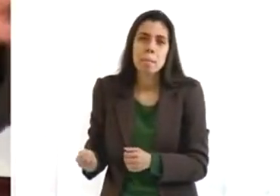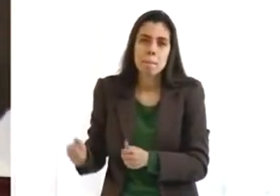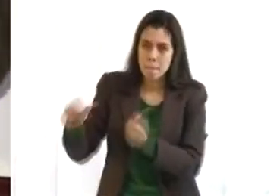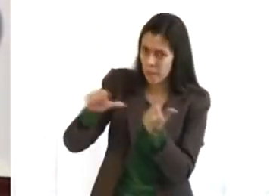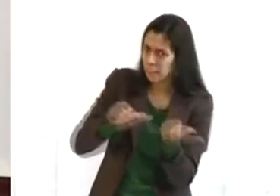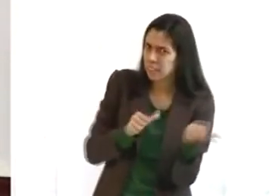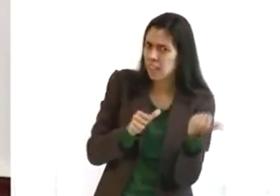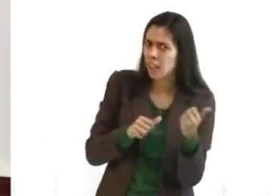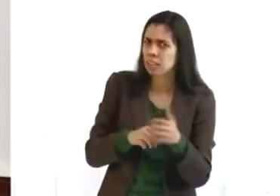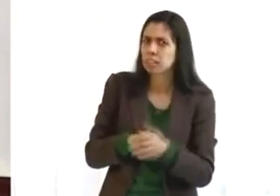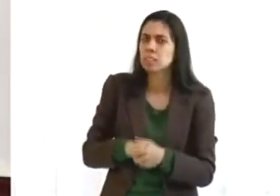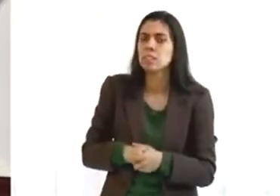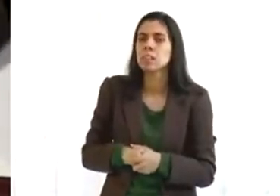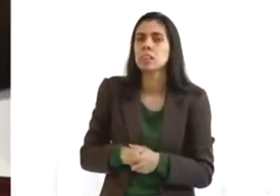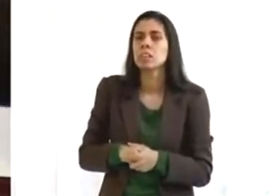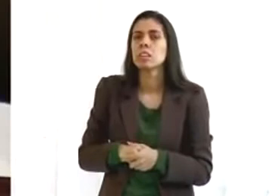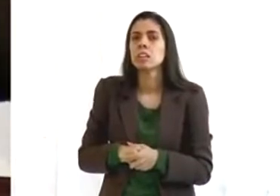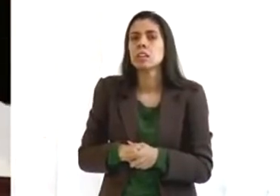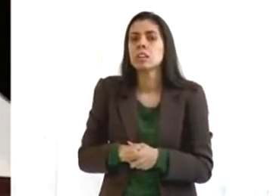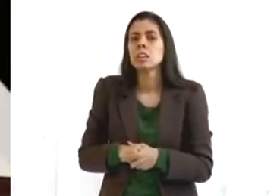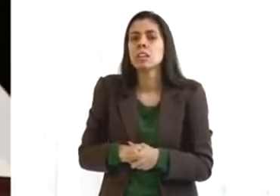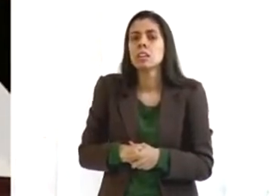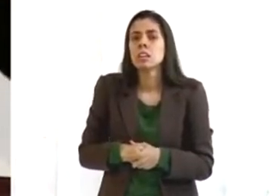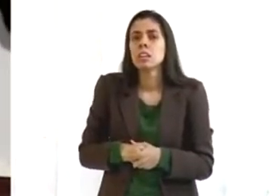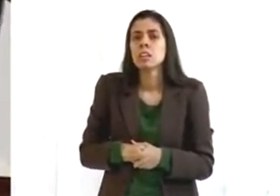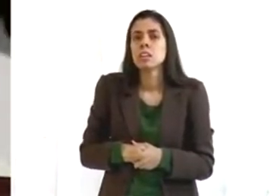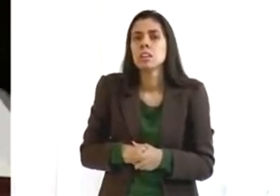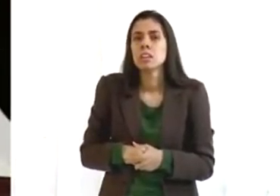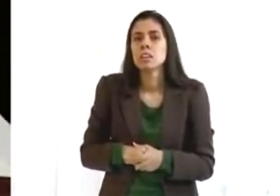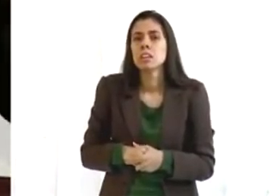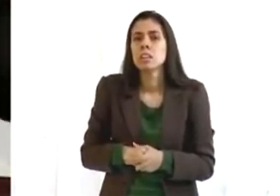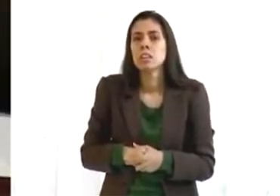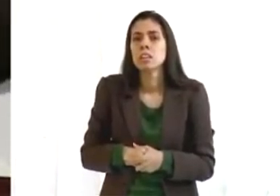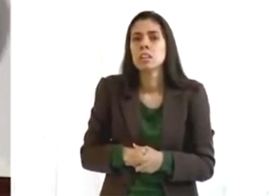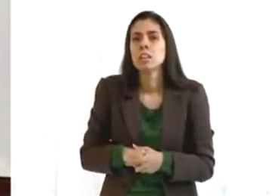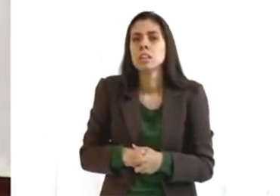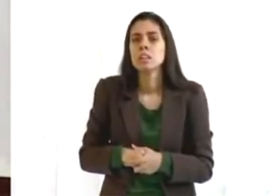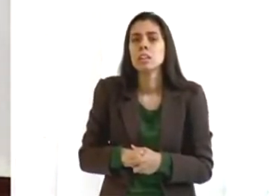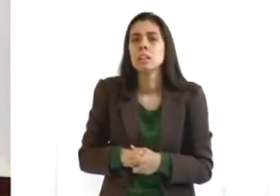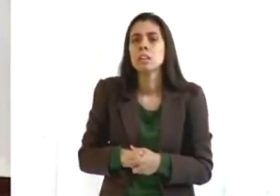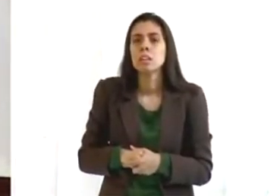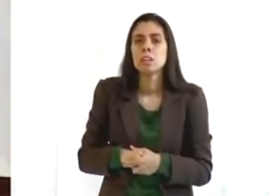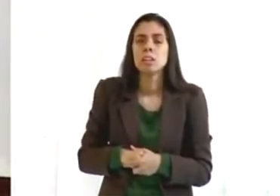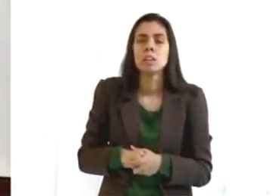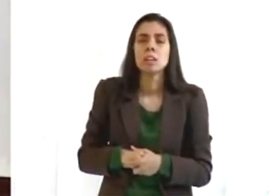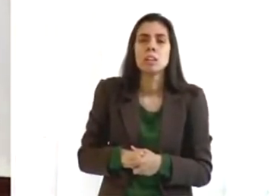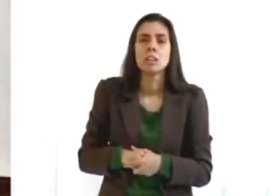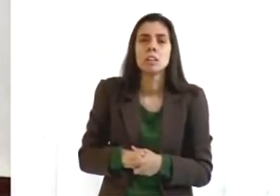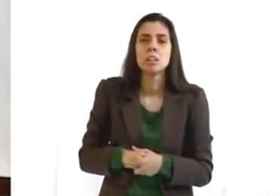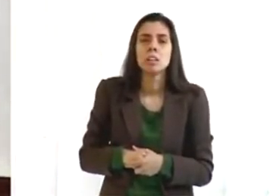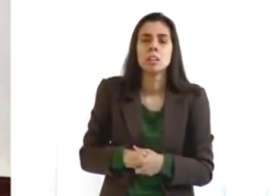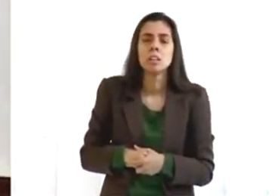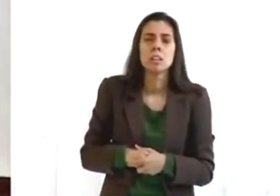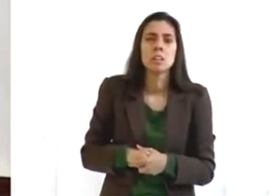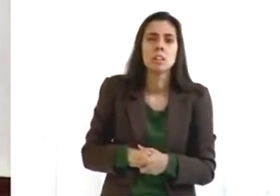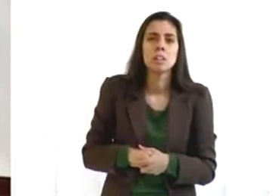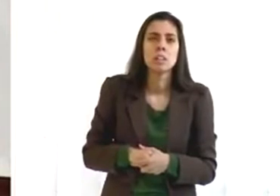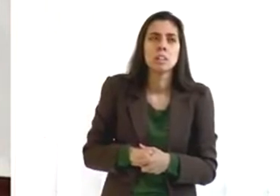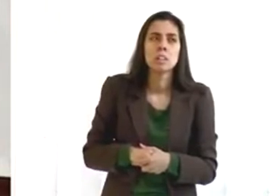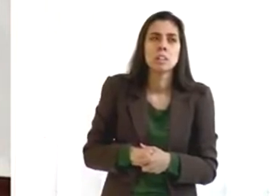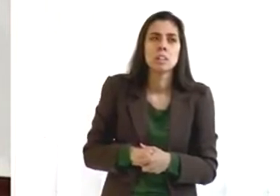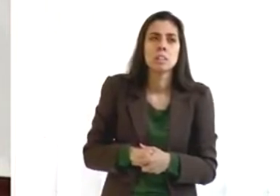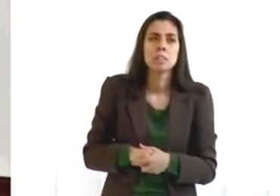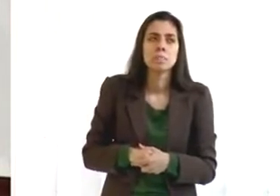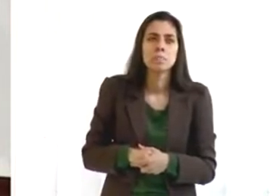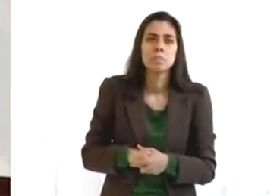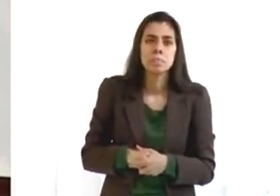discípulos do Senhor Jesus, que alguns até gostavam de chamar de apóstolos, até como Barnabé, que também é um discípulo. Barnabé não era apóstolo. Esses homens